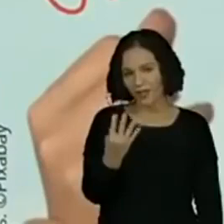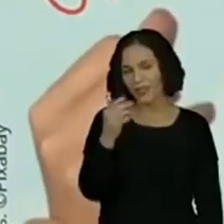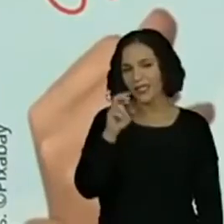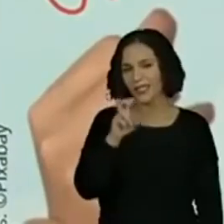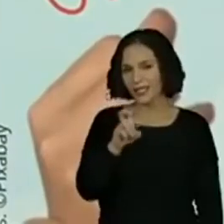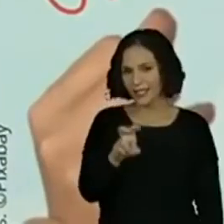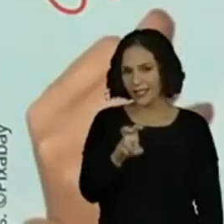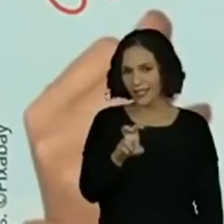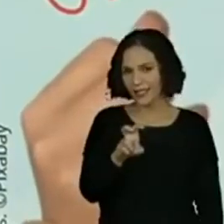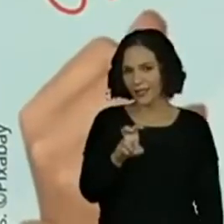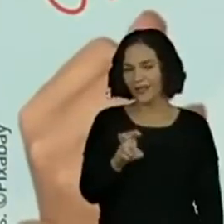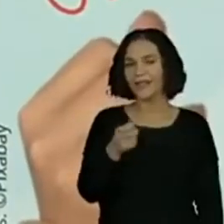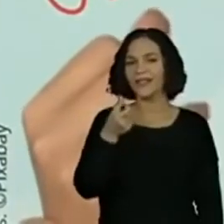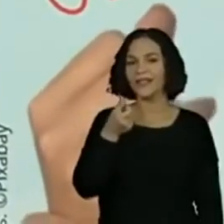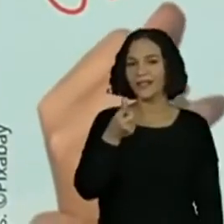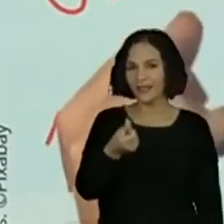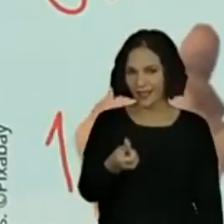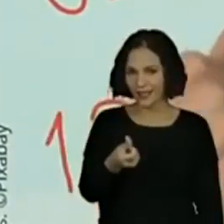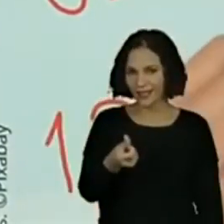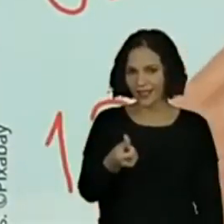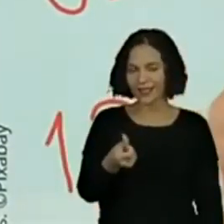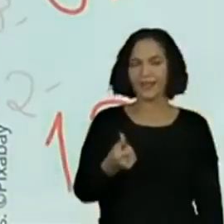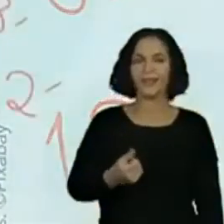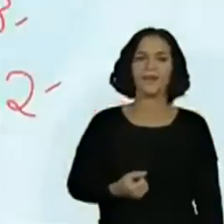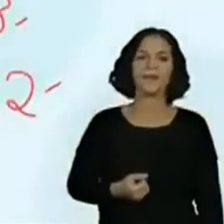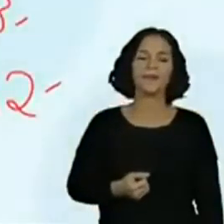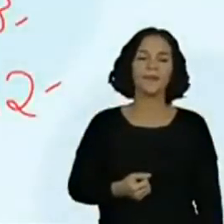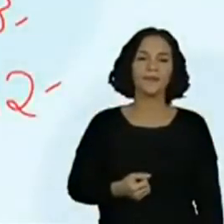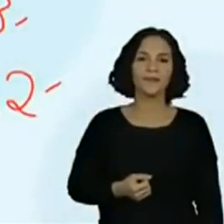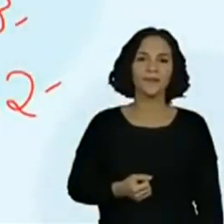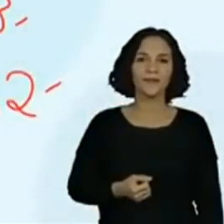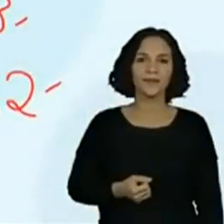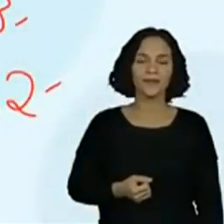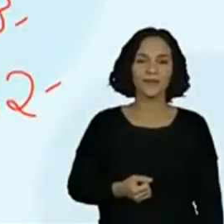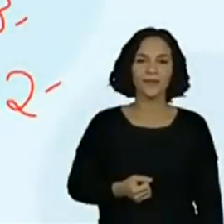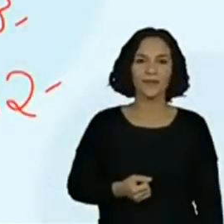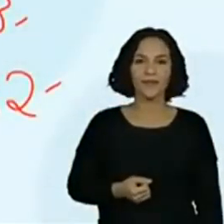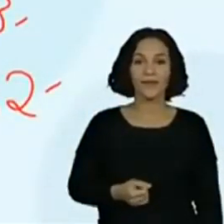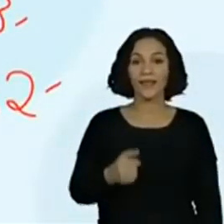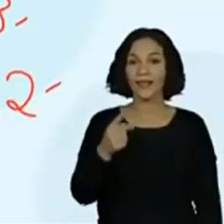4, 5, 6.